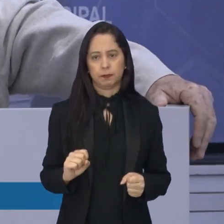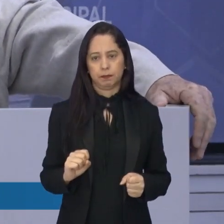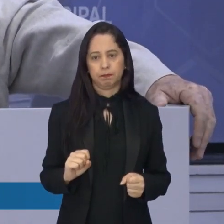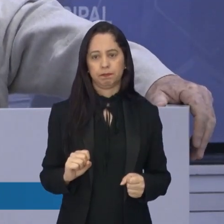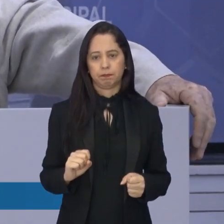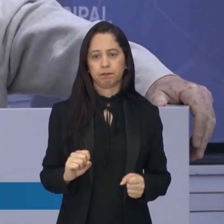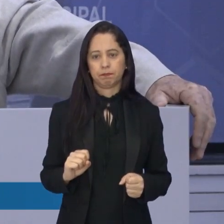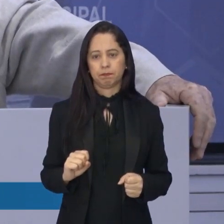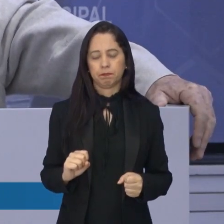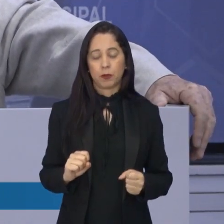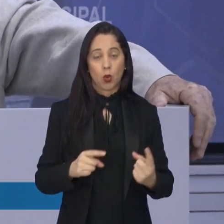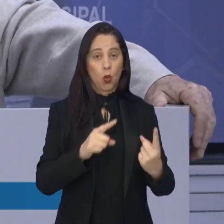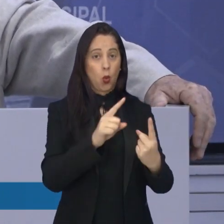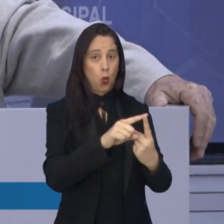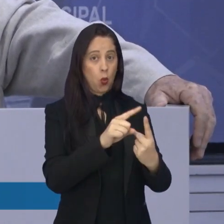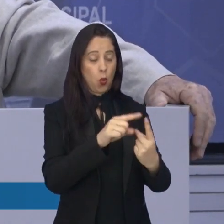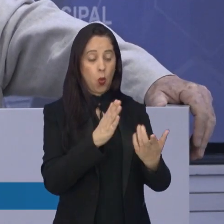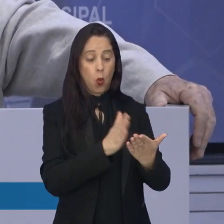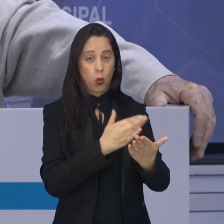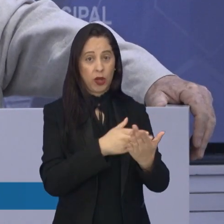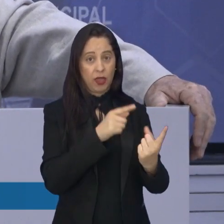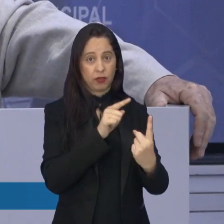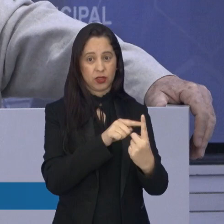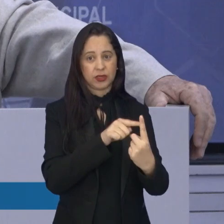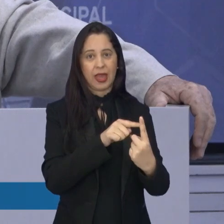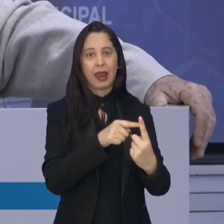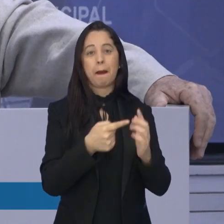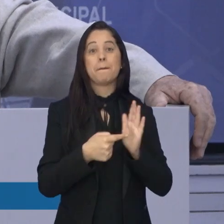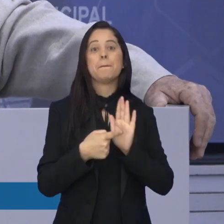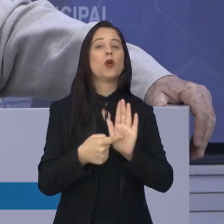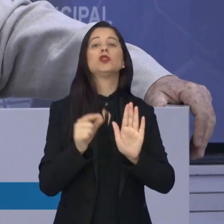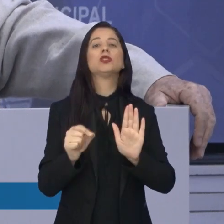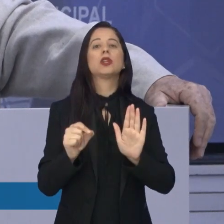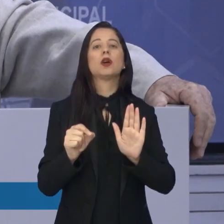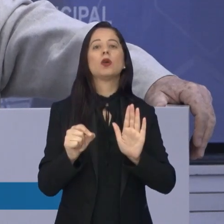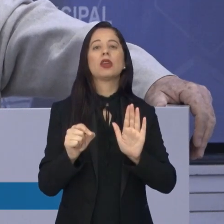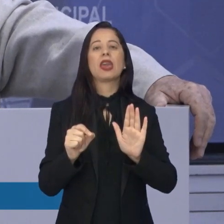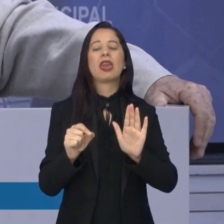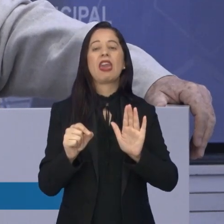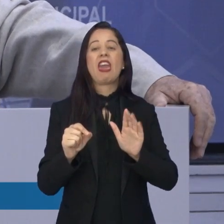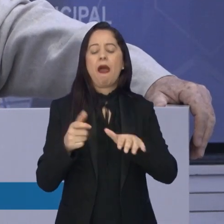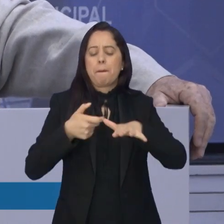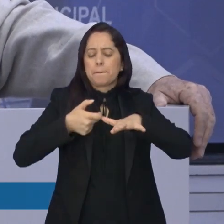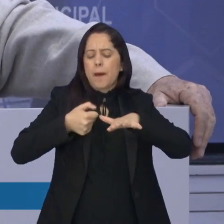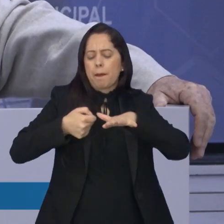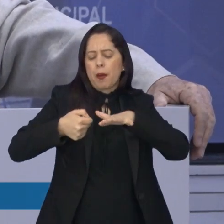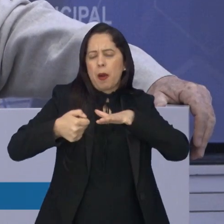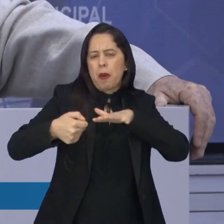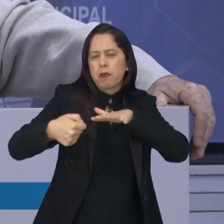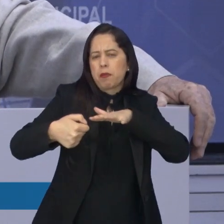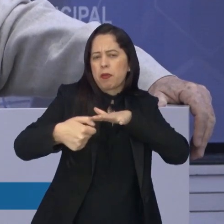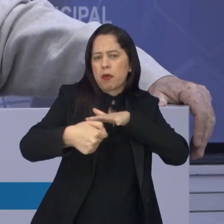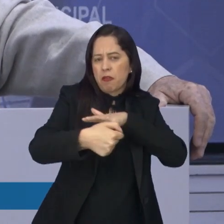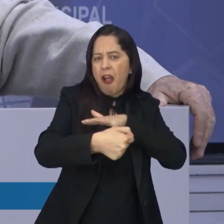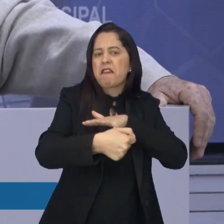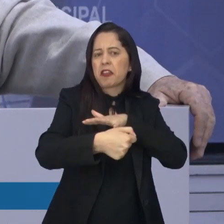Fernanda ela veio para desmascarar as notícias falsas,